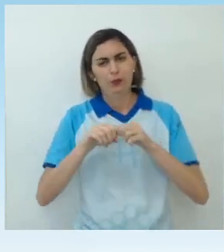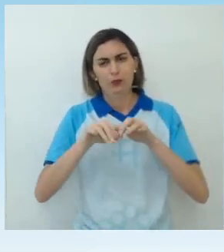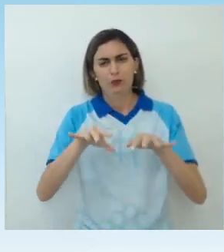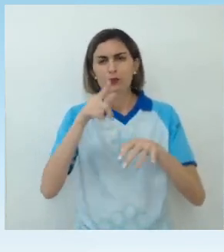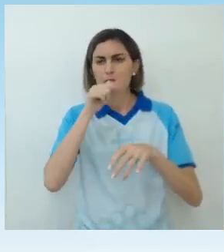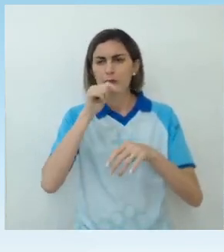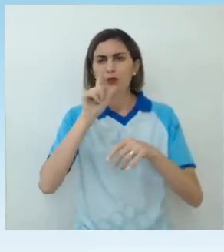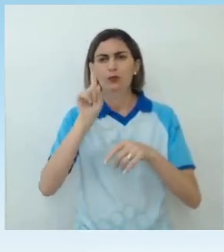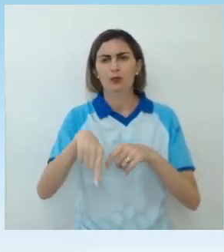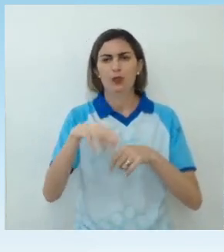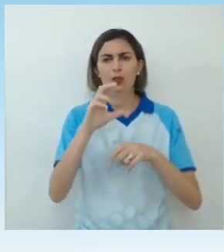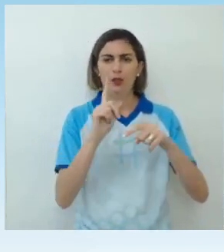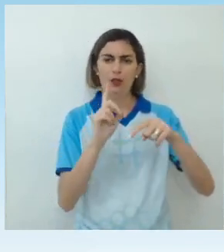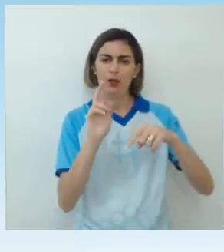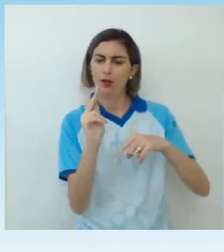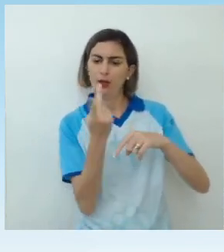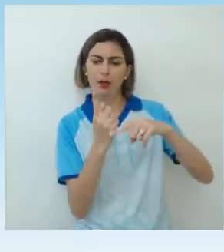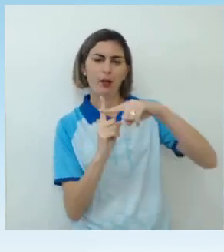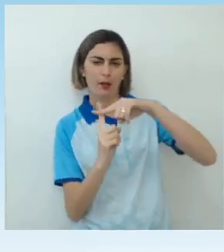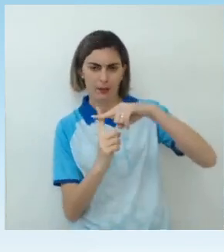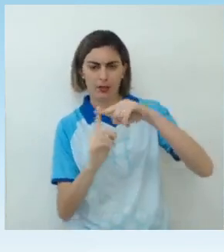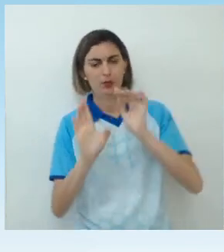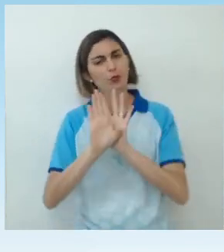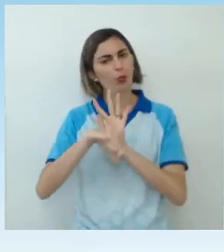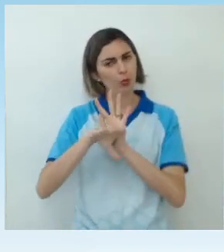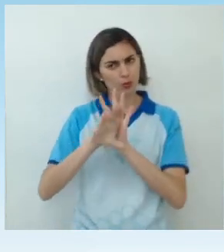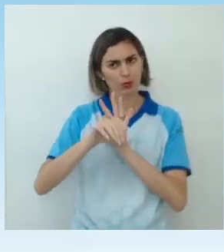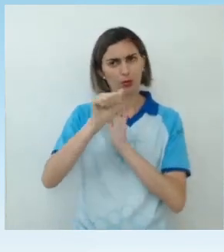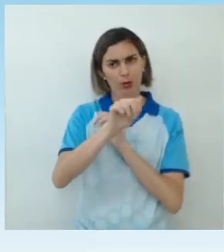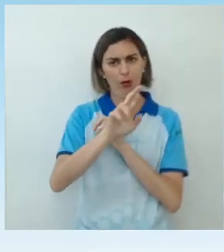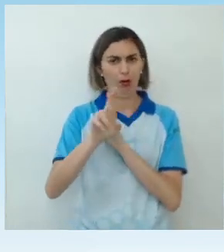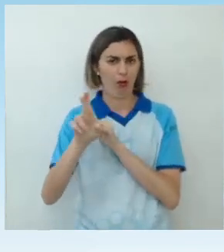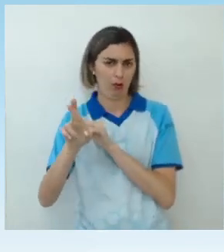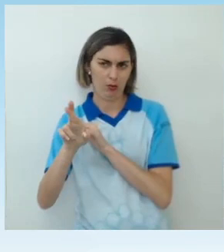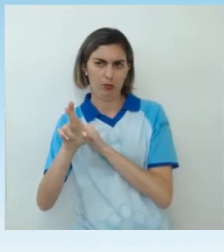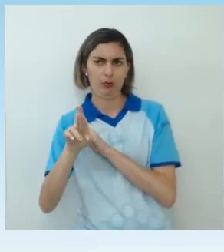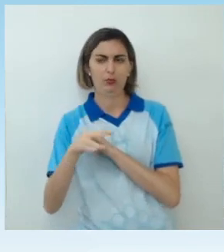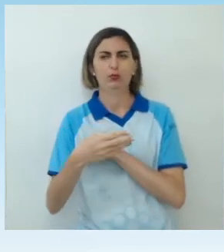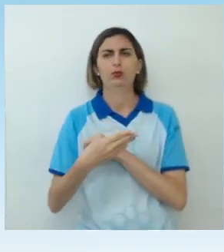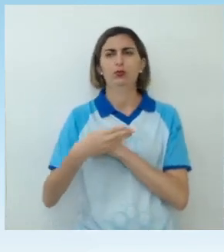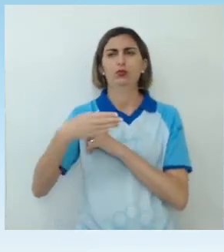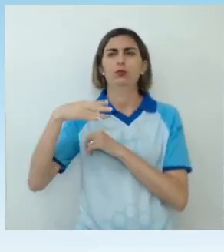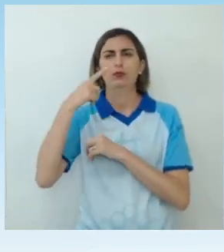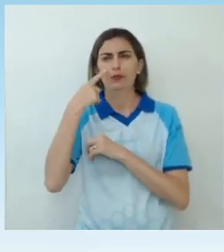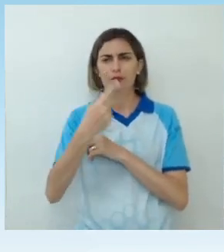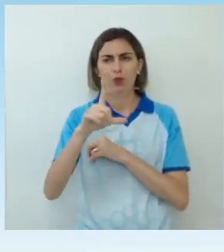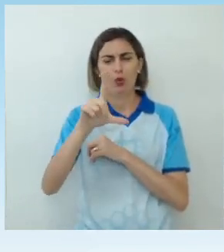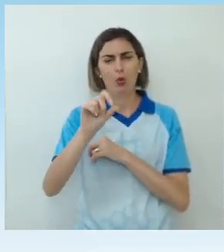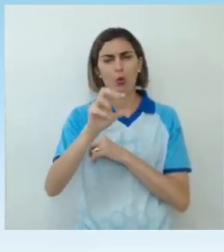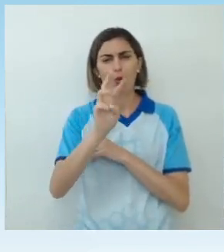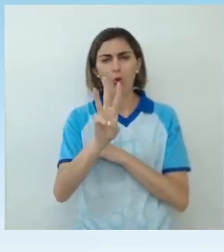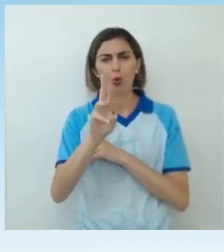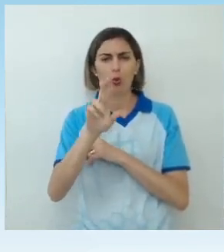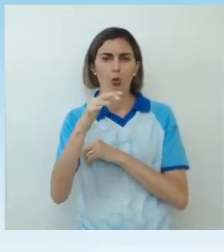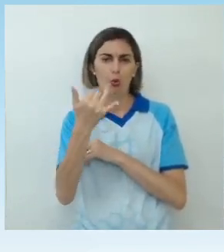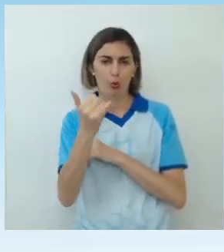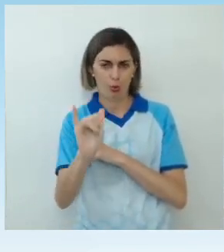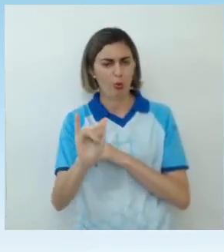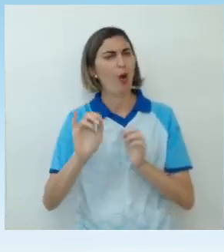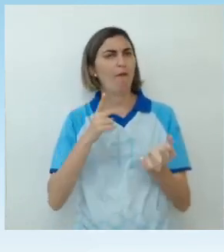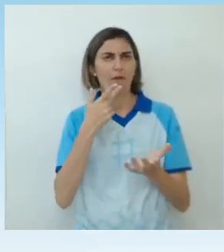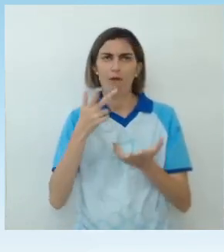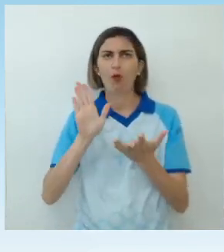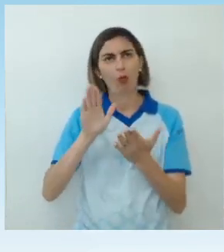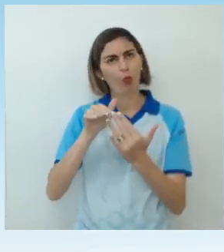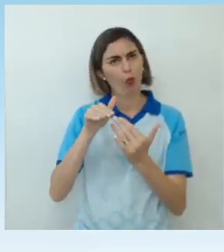água é justamente o H+. Esse é o conceito de arrênios. O de Bronsted-Lowry, ele até vai dizer, olha, concordo com arrênios